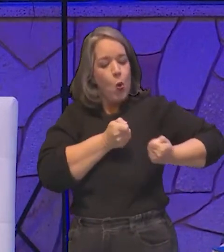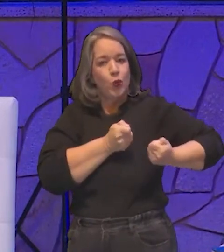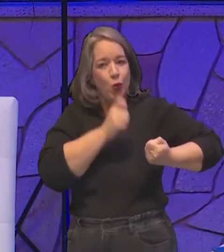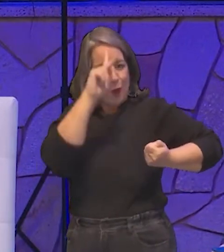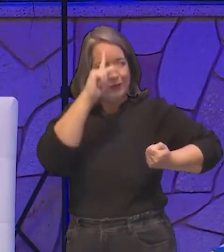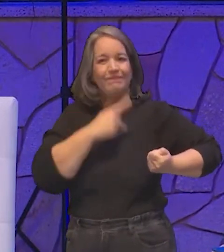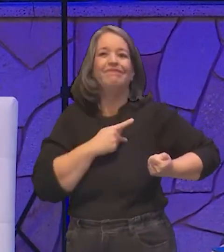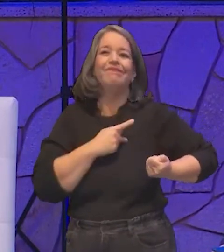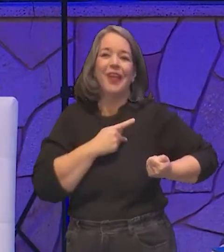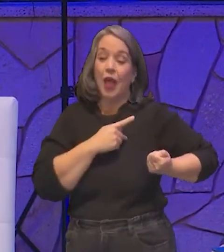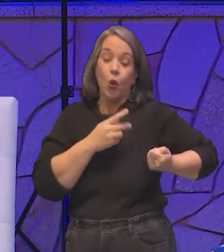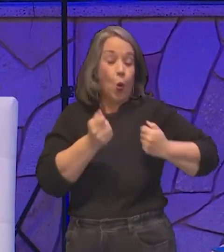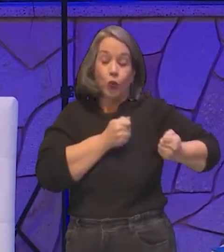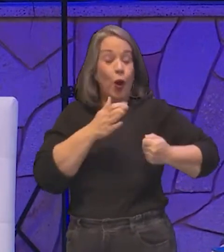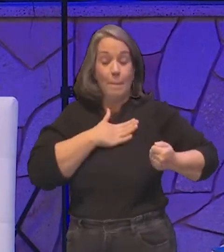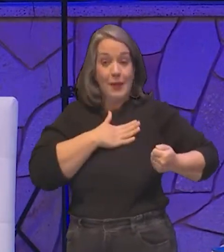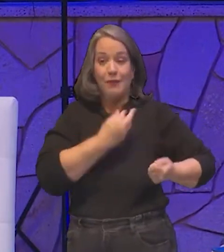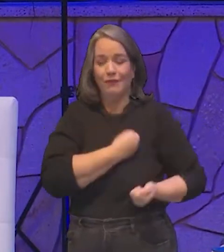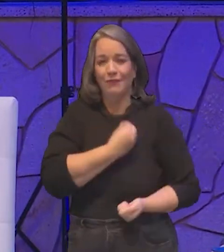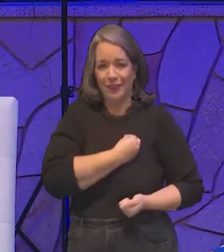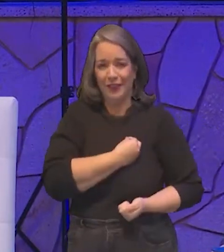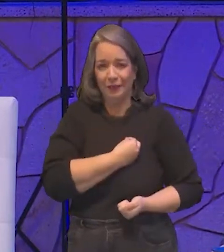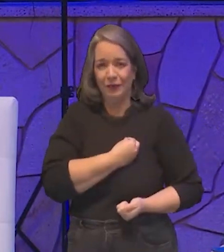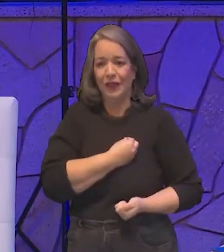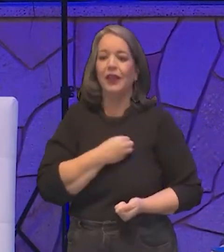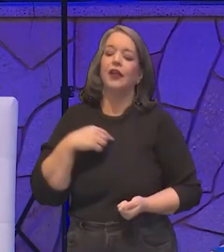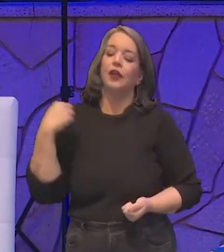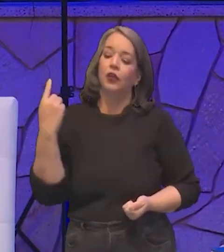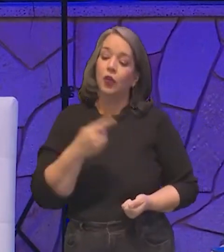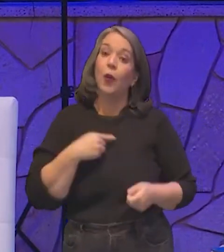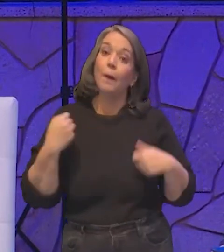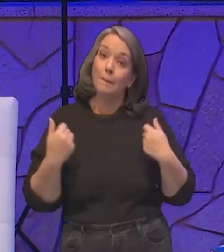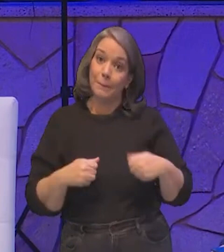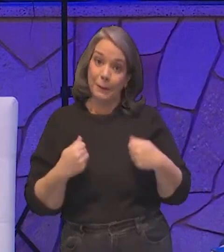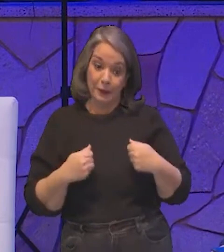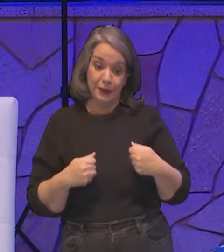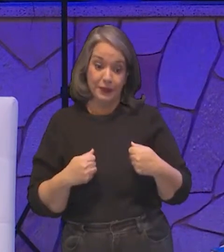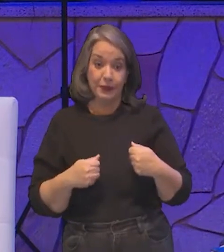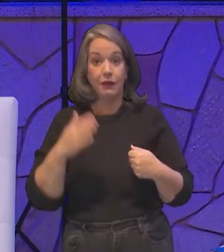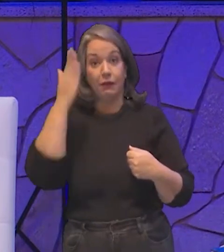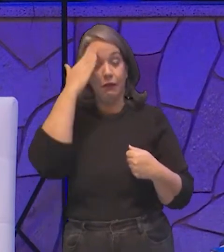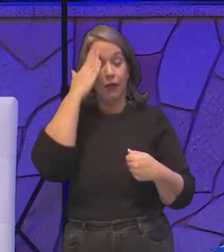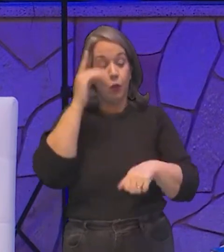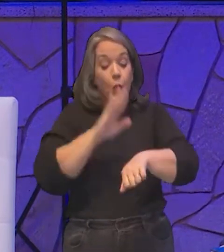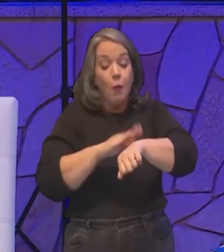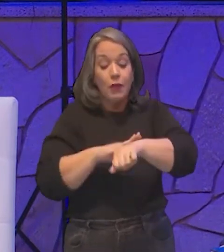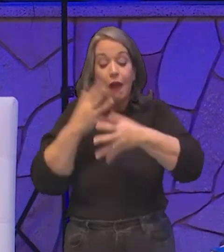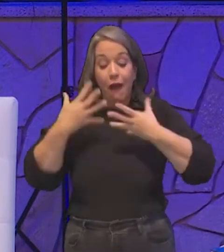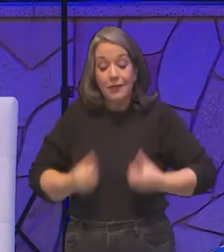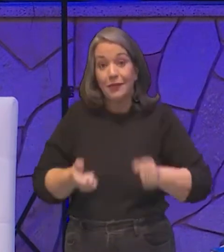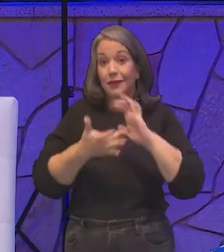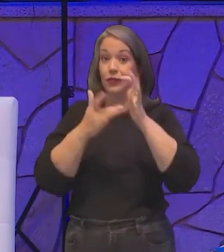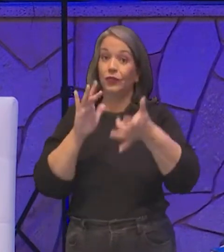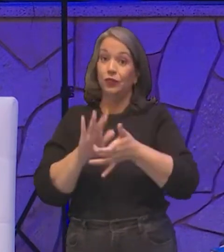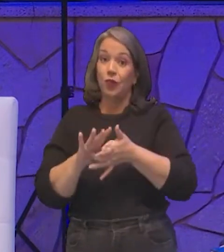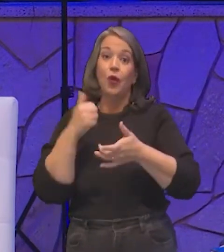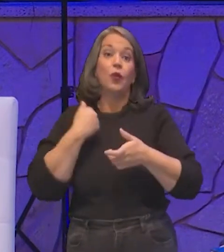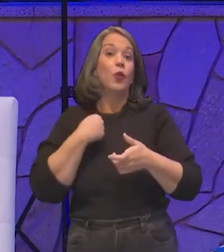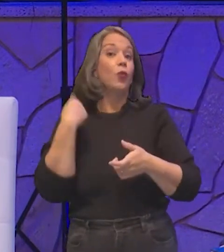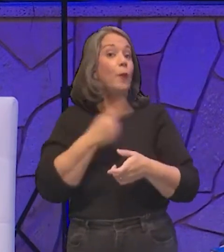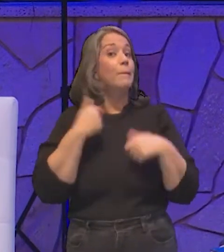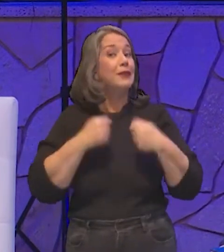vida e dizer um olá receptivo para a vida que o Senhor deseja que nós vivamos.